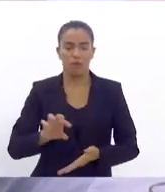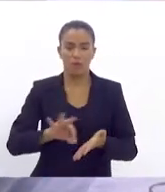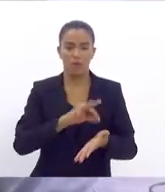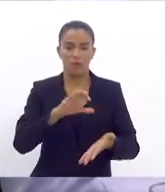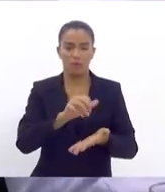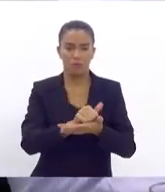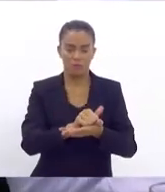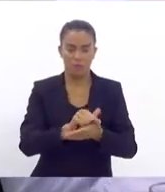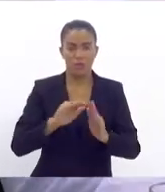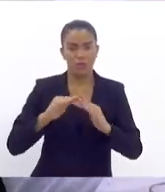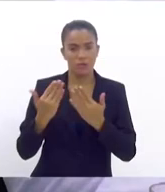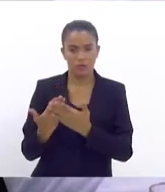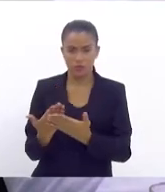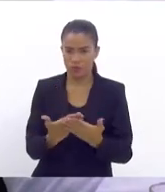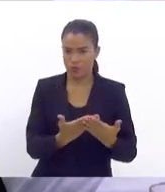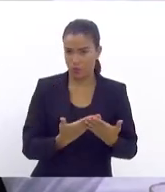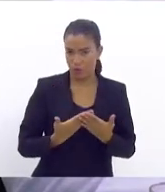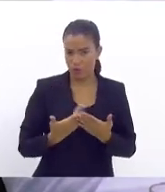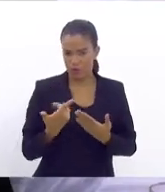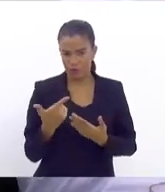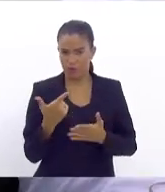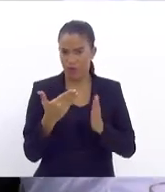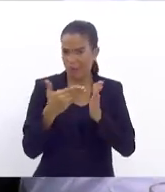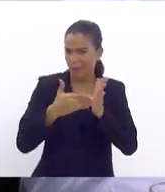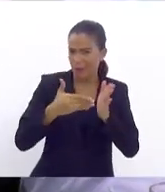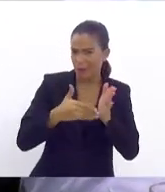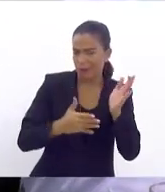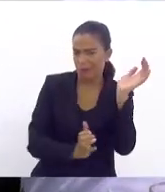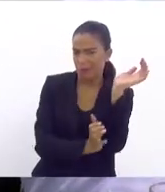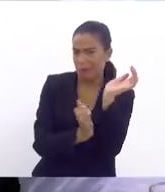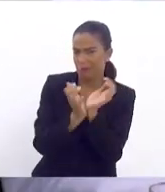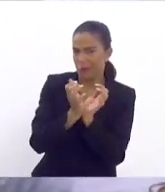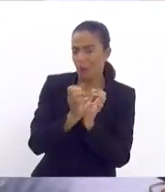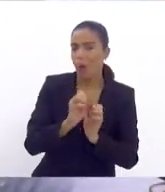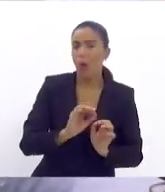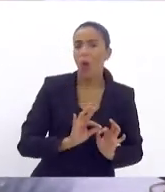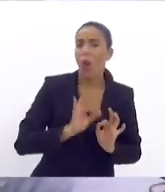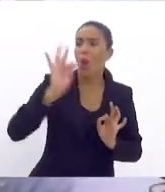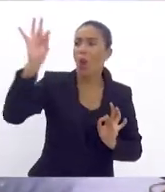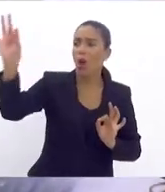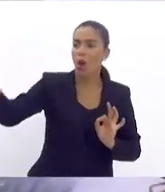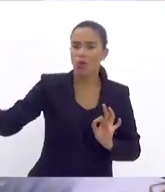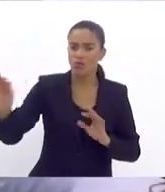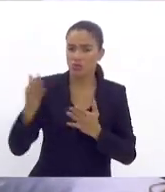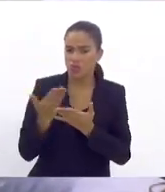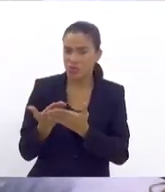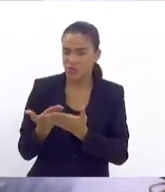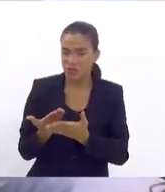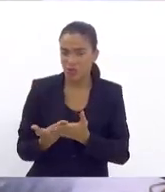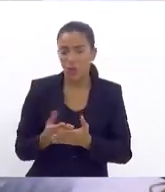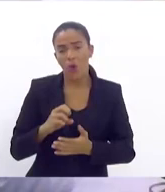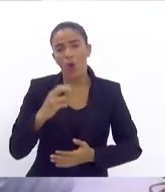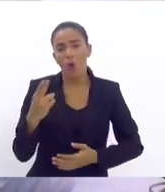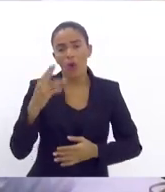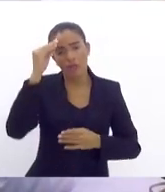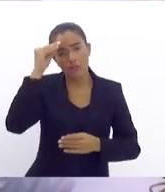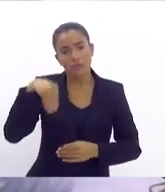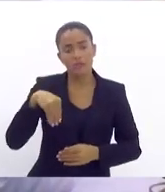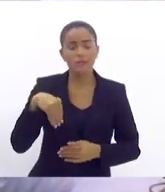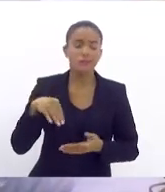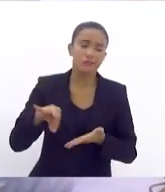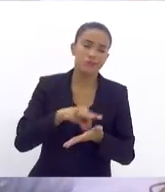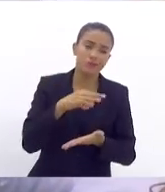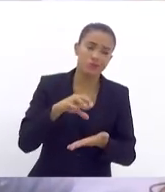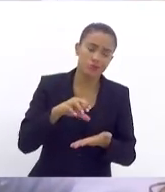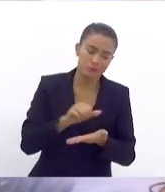dos estudantes, né? Que a gente não tenha impedimentos burocráticos que acabem ou jogando o estudante para longe ou mesmo fazendo com que esse estudante desista de se